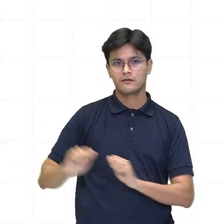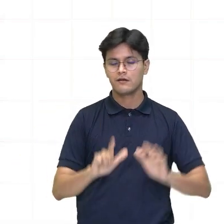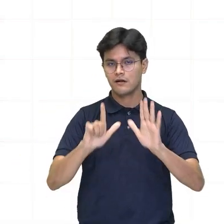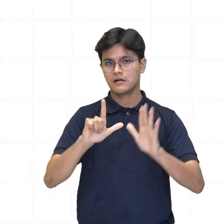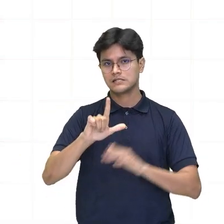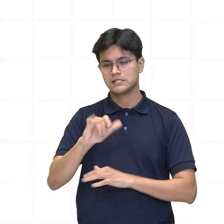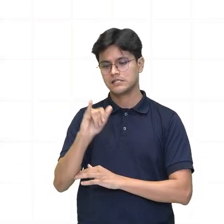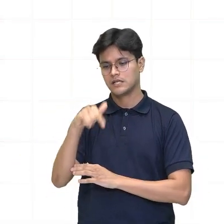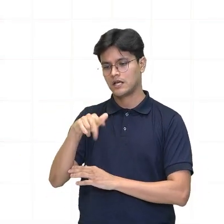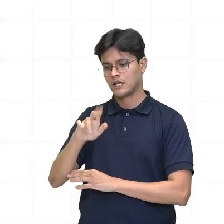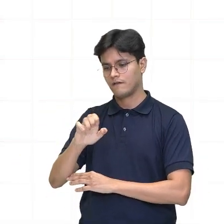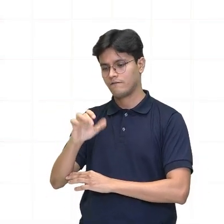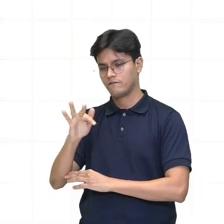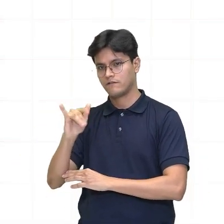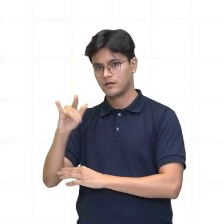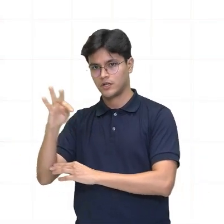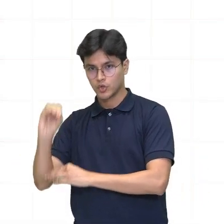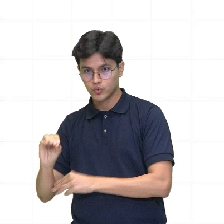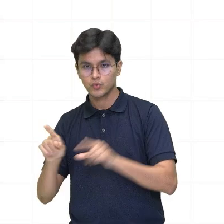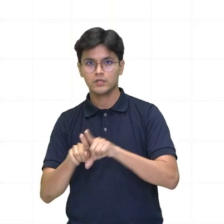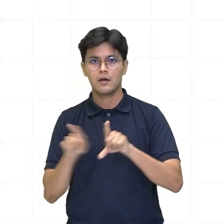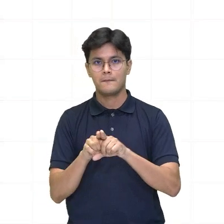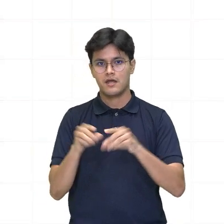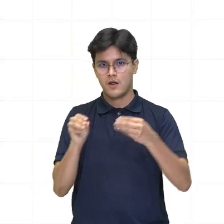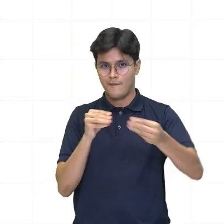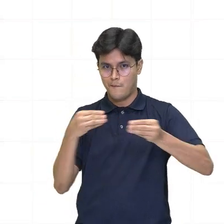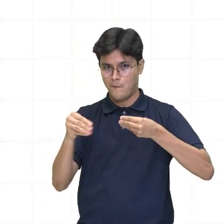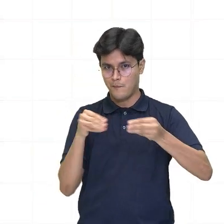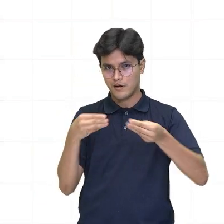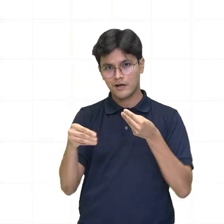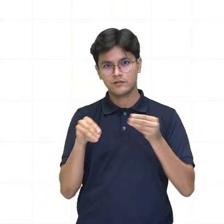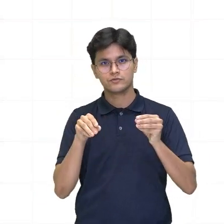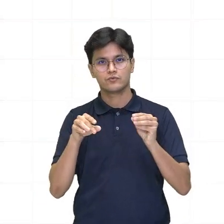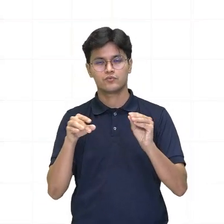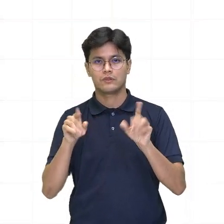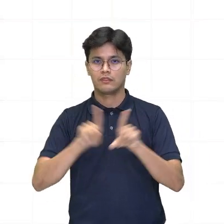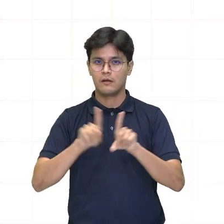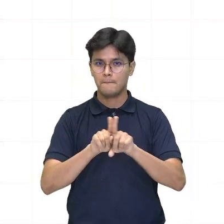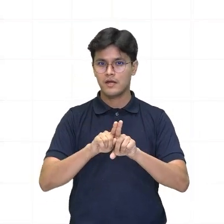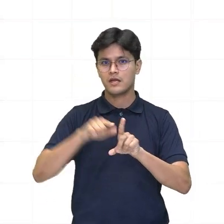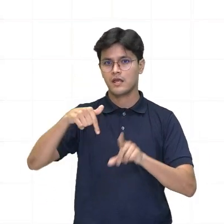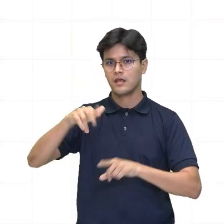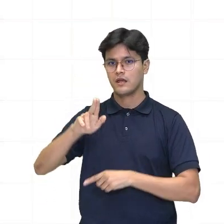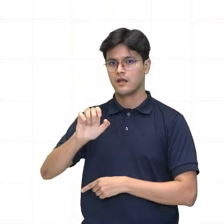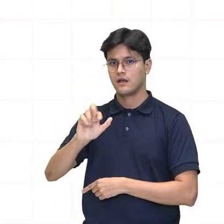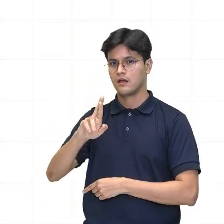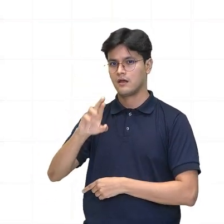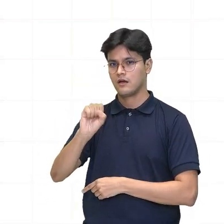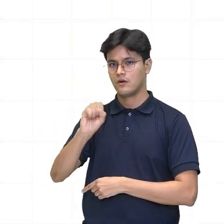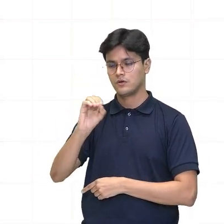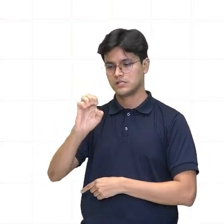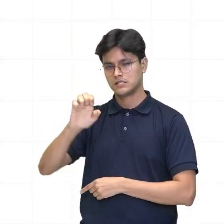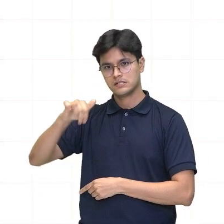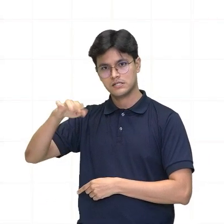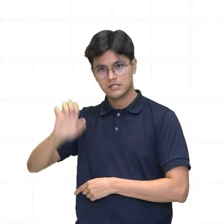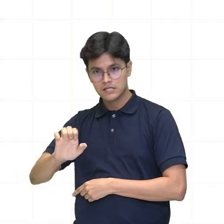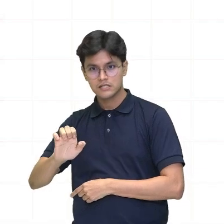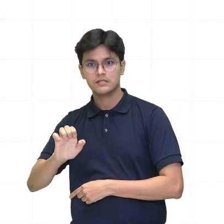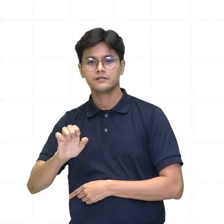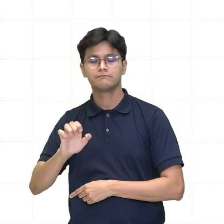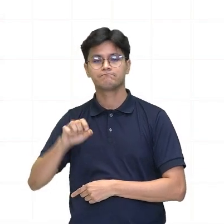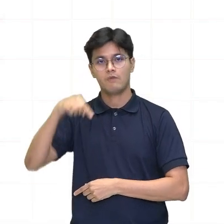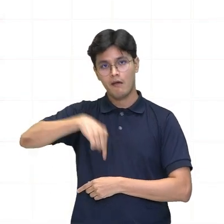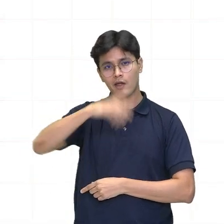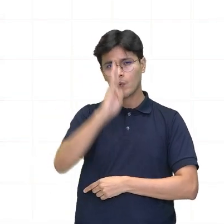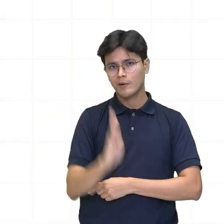né, querosene, o plástico também, gente, vai ser um dos derivados aí do petróleo, o asfalto. E no Brasil, né, nós